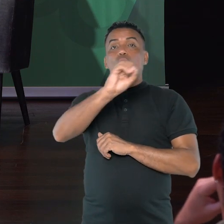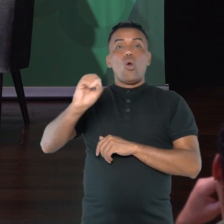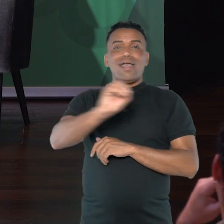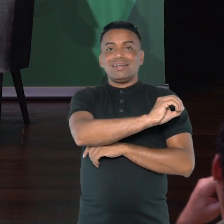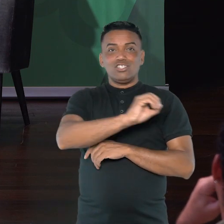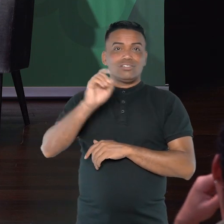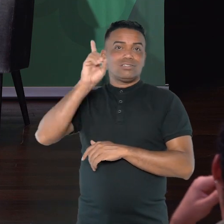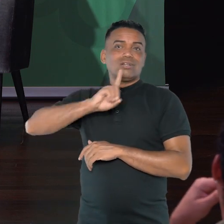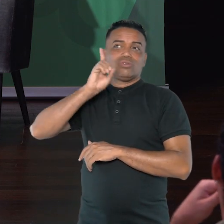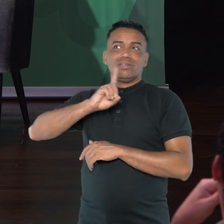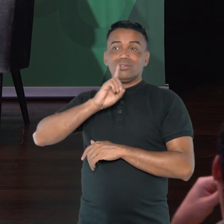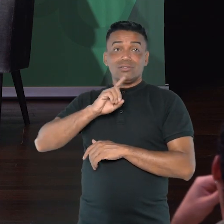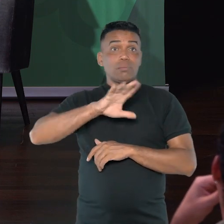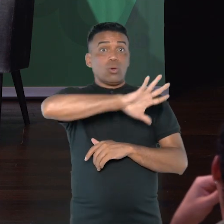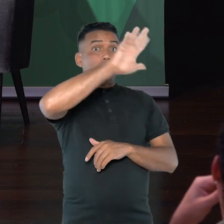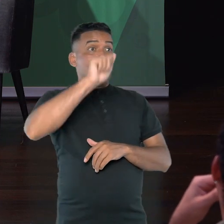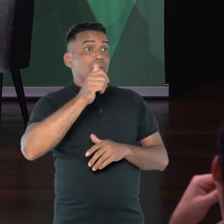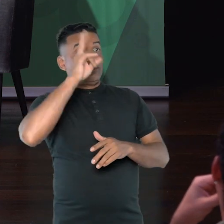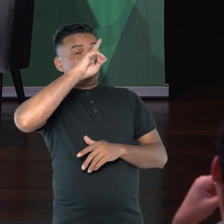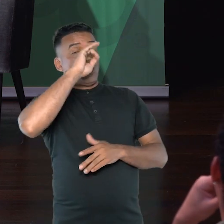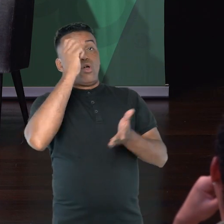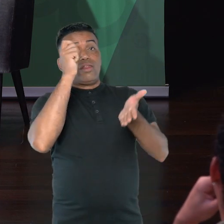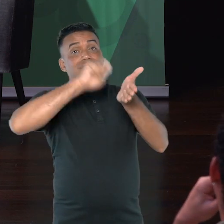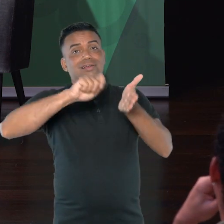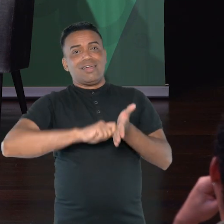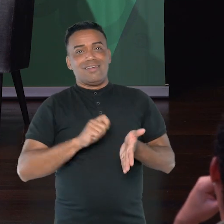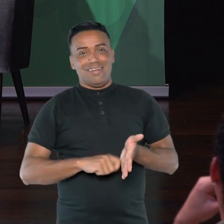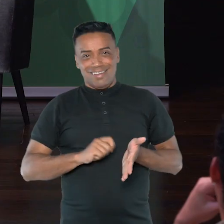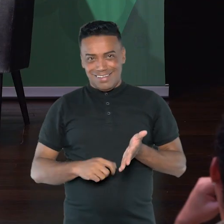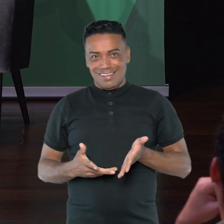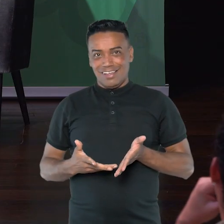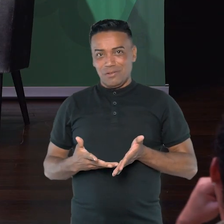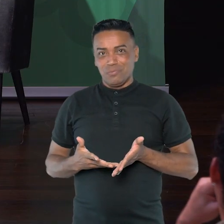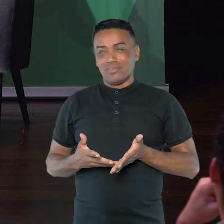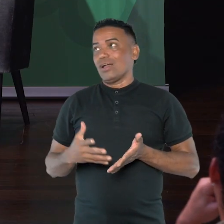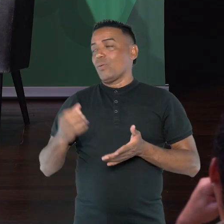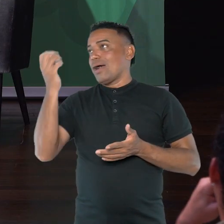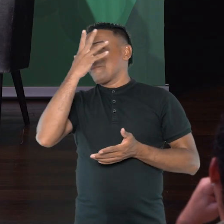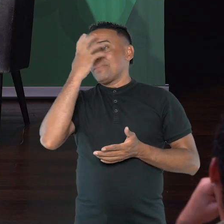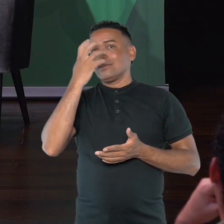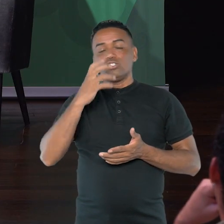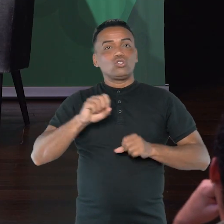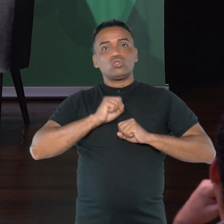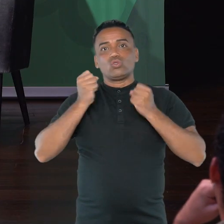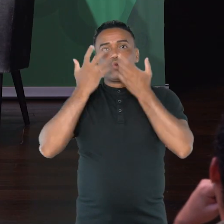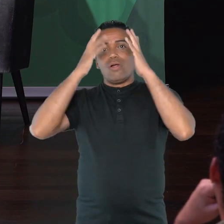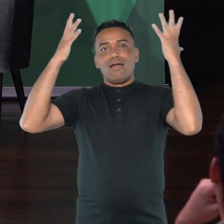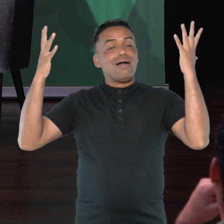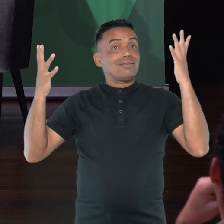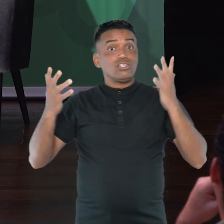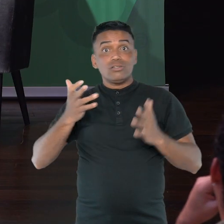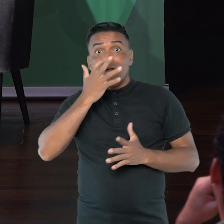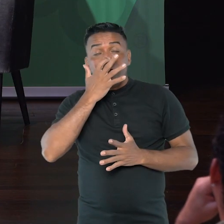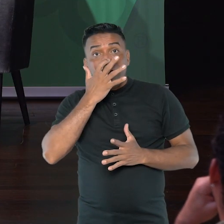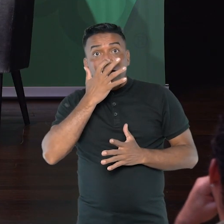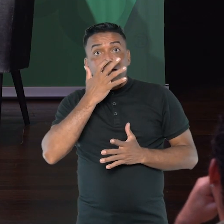ali, contou uma história, sabe? Então, isso depois foi você estava até contando, né, Afonso, que o Lenine é apaixonado por esse tipo de história, né? Tem muita gente que era ficcionado.